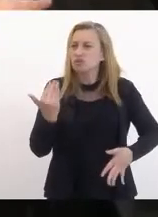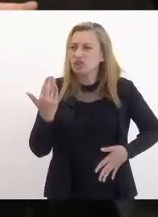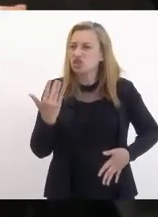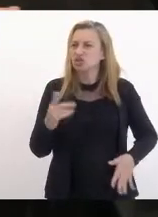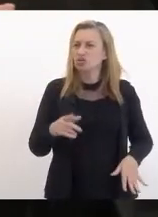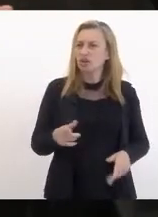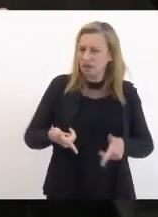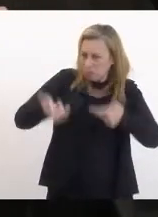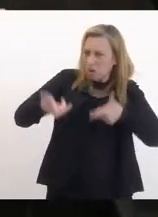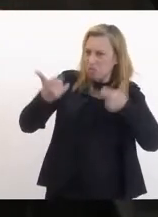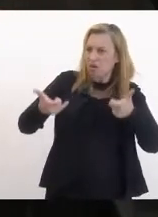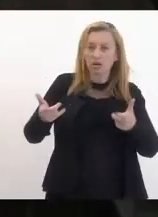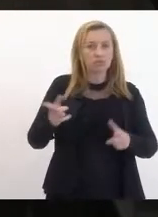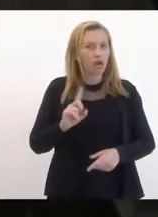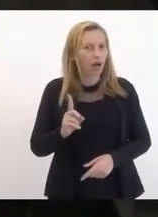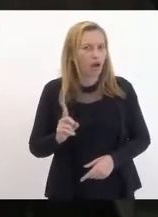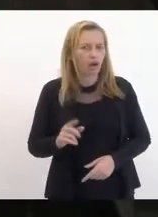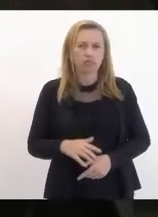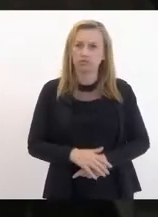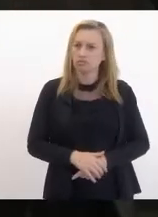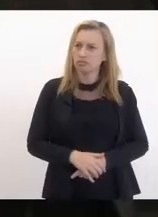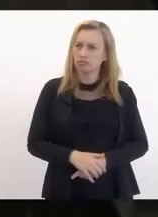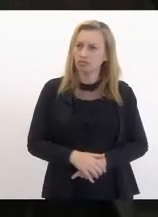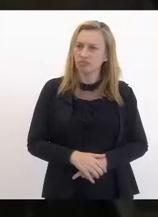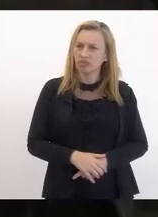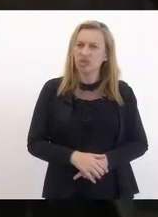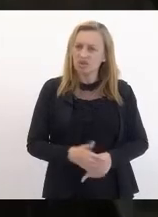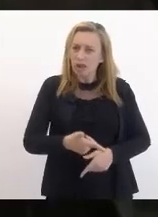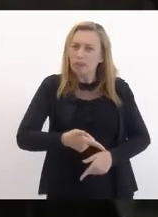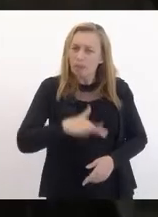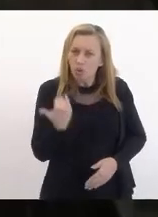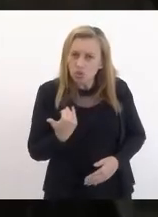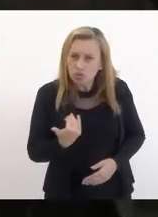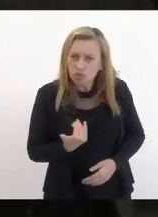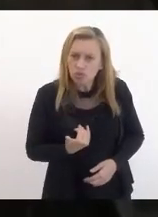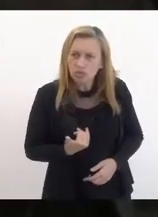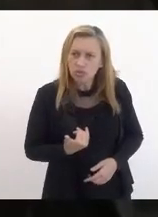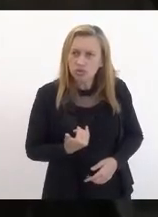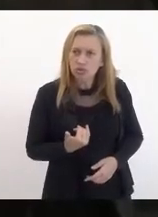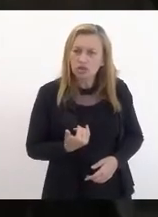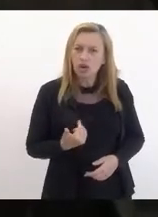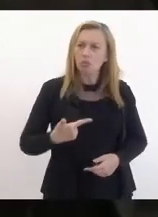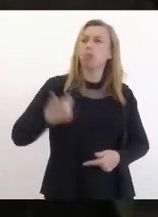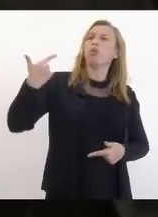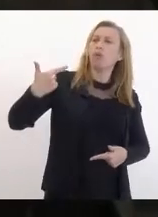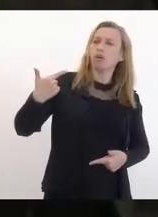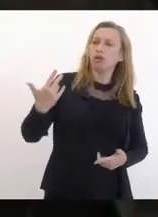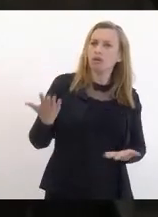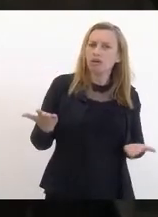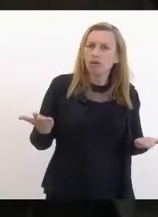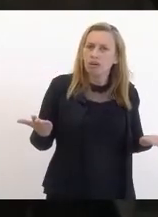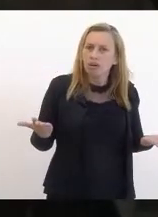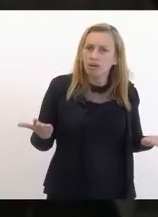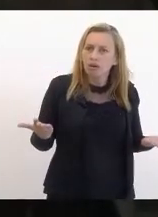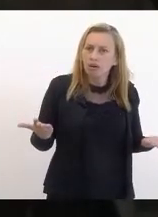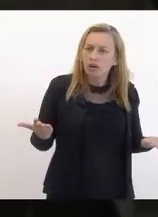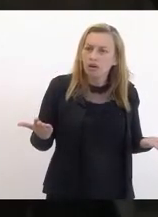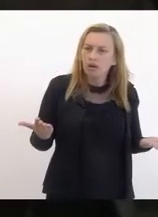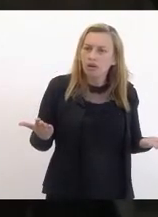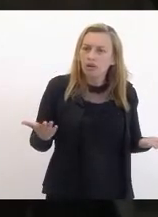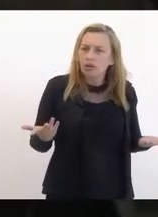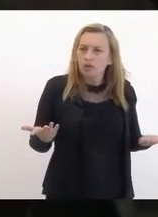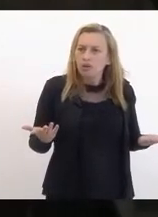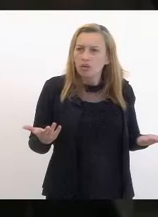ser alvejado porque é suspeito? É para ser assassinado se é suspeito? É para ser baleado se é suspeito? Os